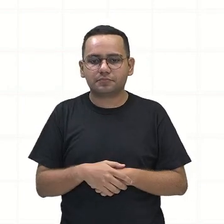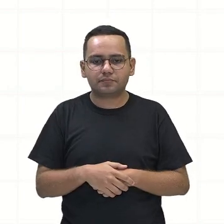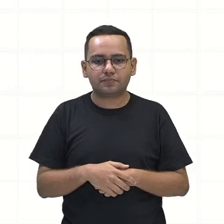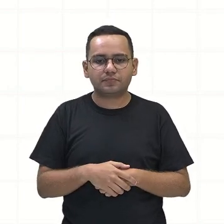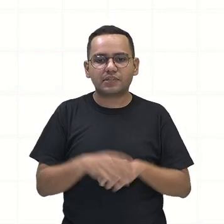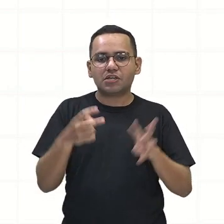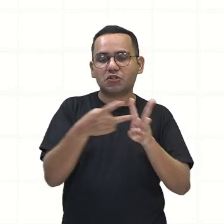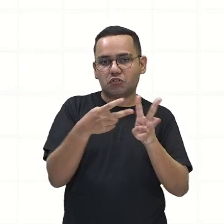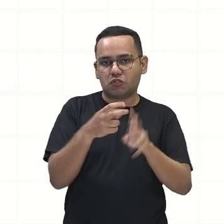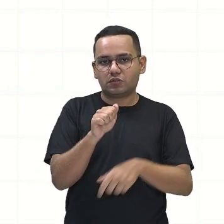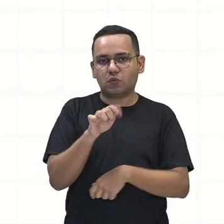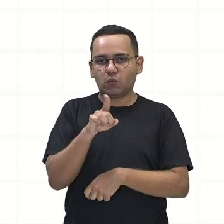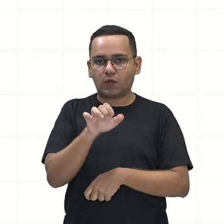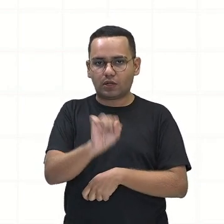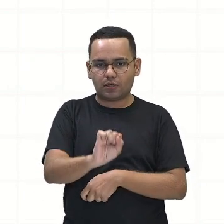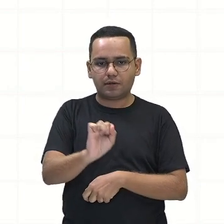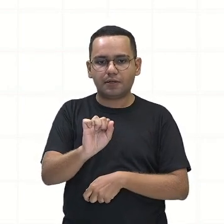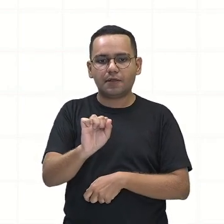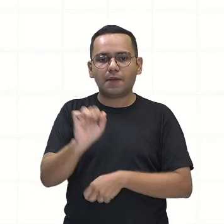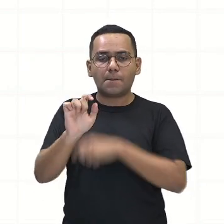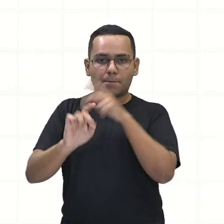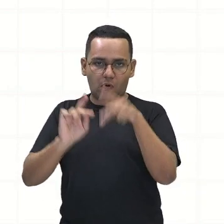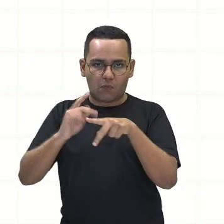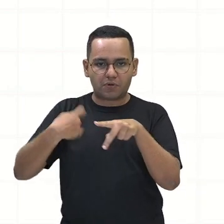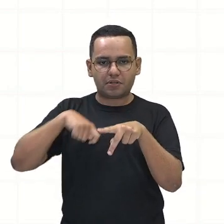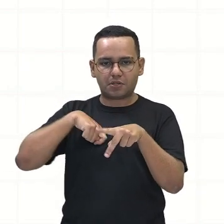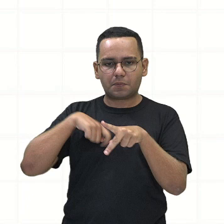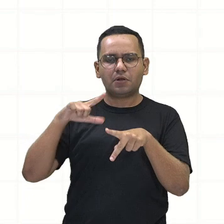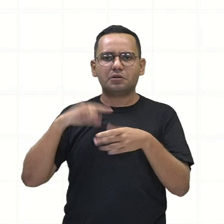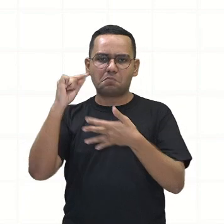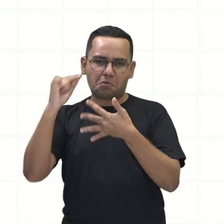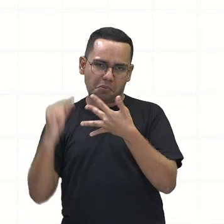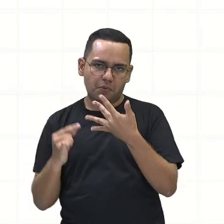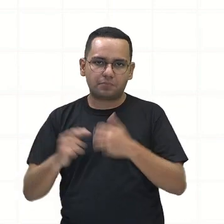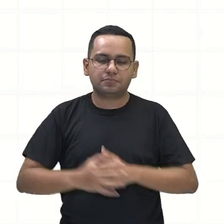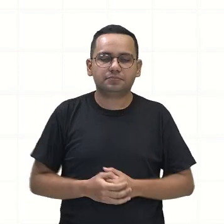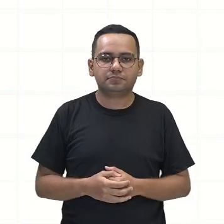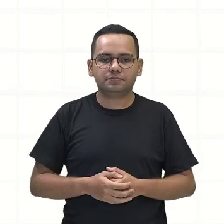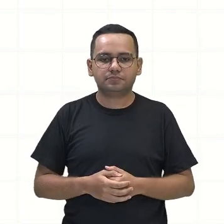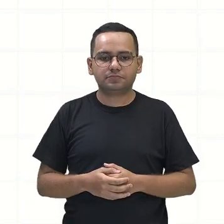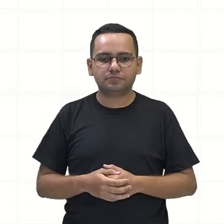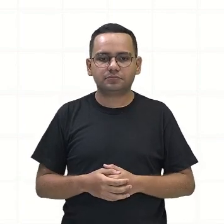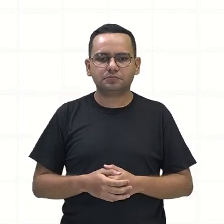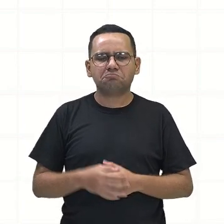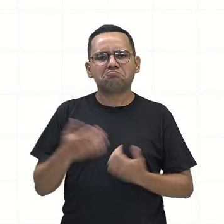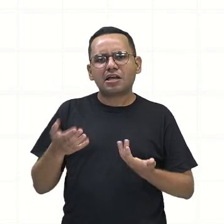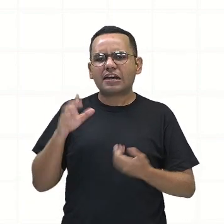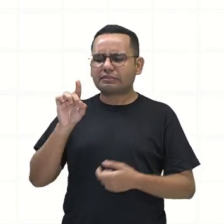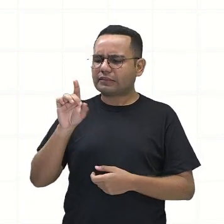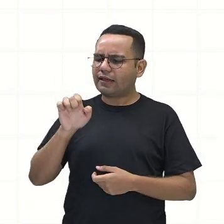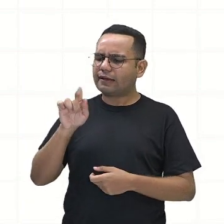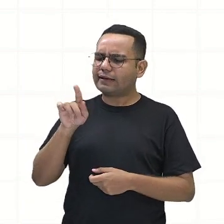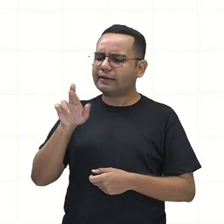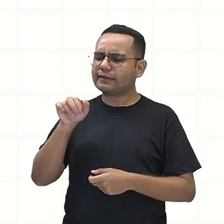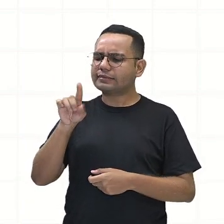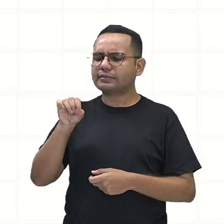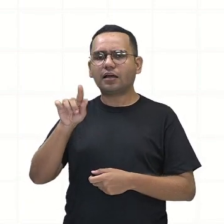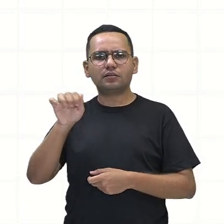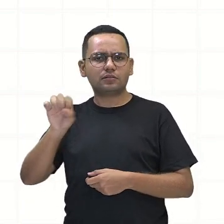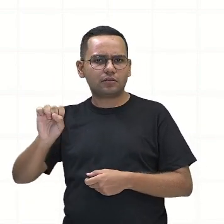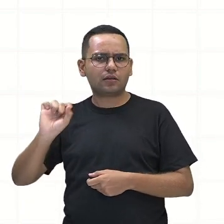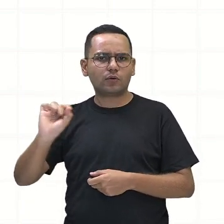Andes, espanhóis, como nobres, militares e degredados. Quem eram esses degredados? Eram aquelas pessoas